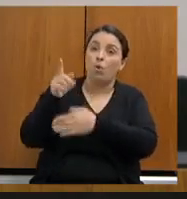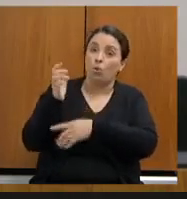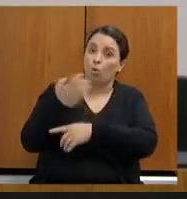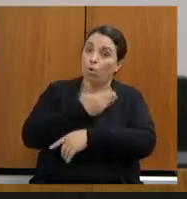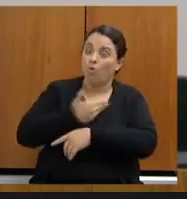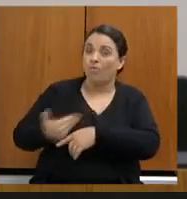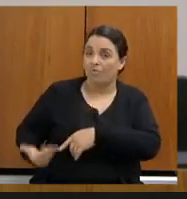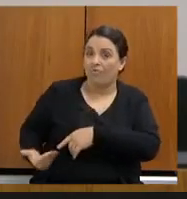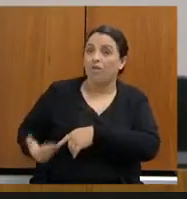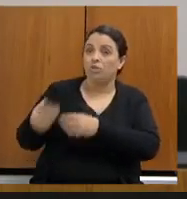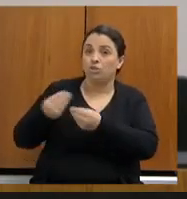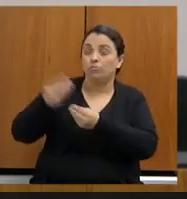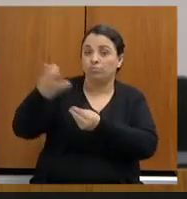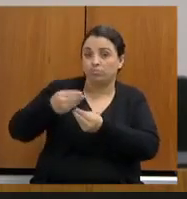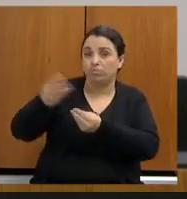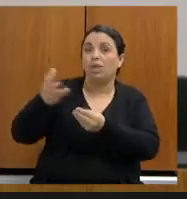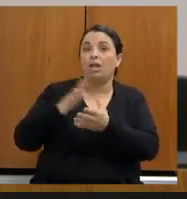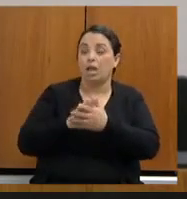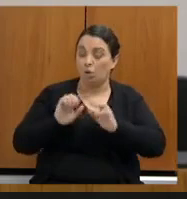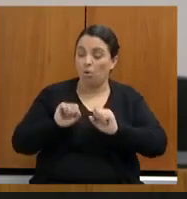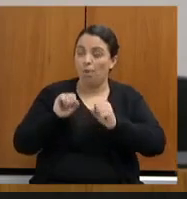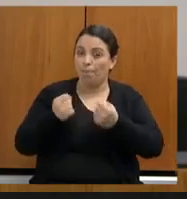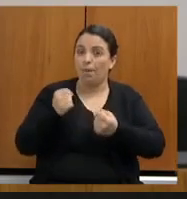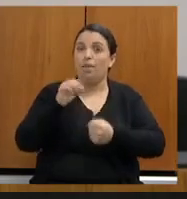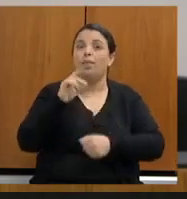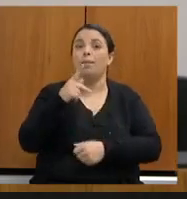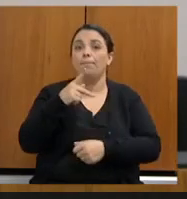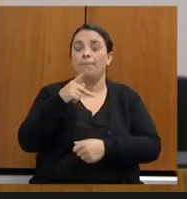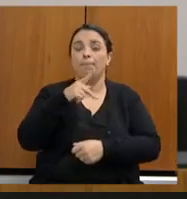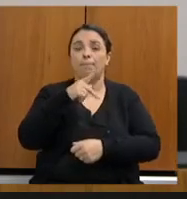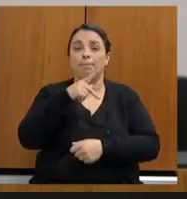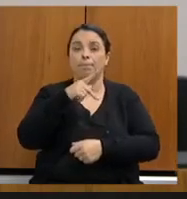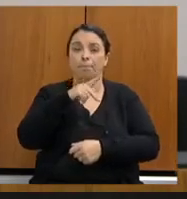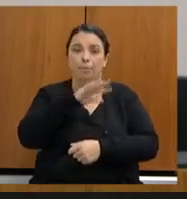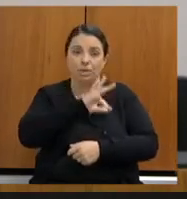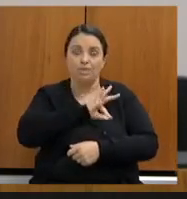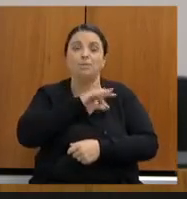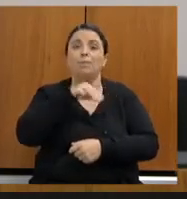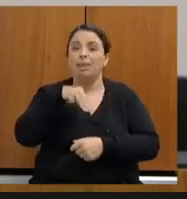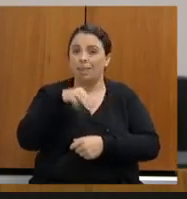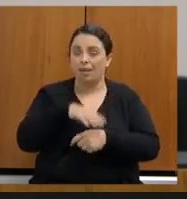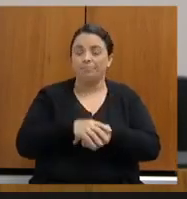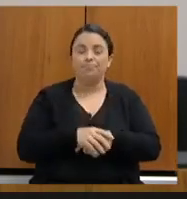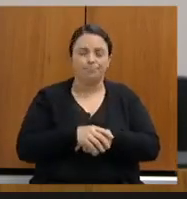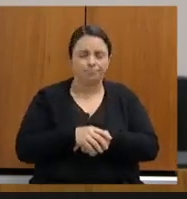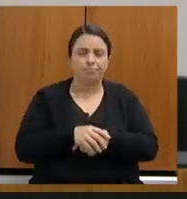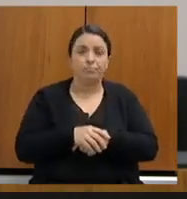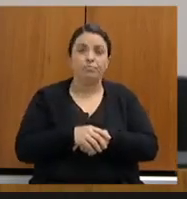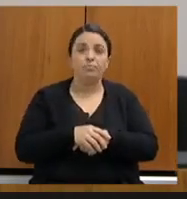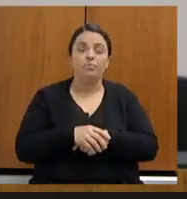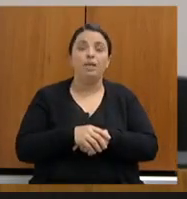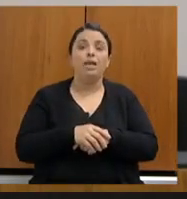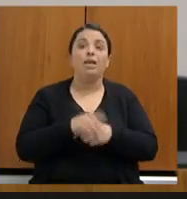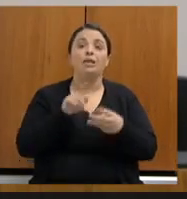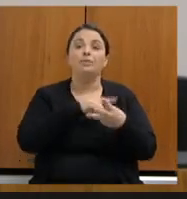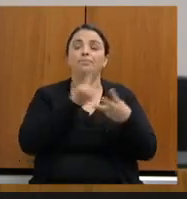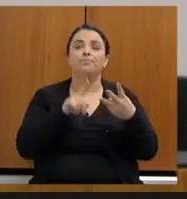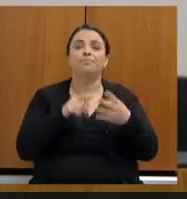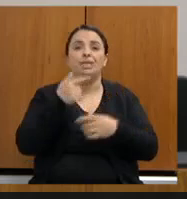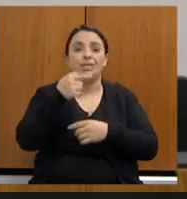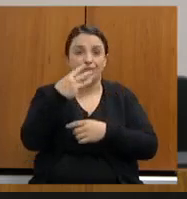sentir Qual é a previsão de pagamento de ajuda de custo diárias